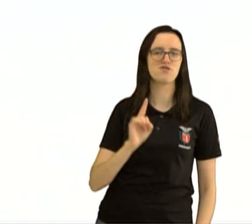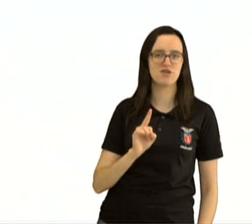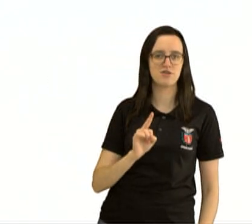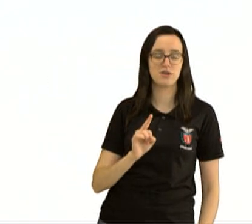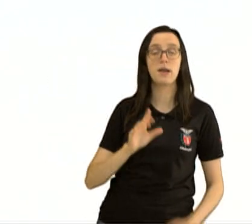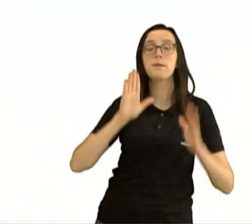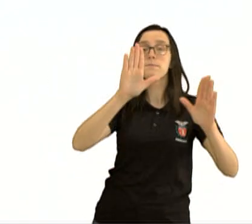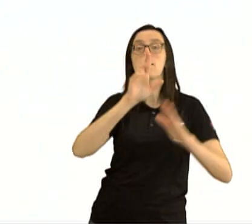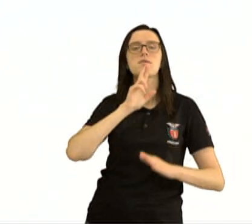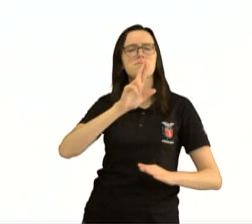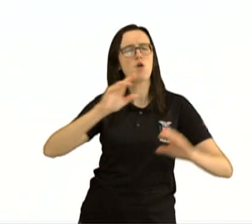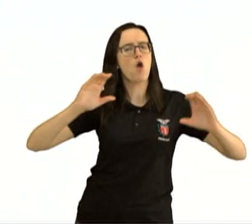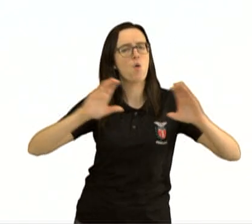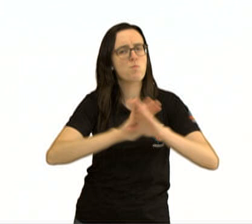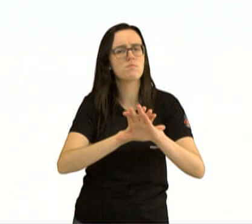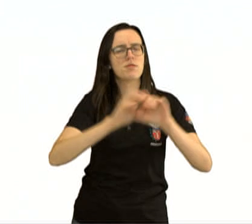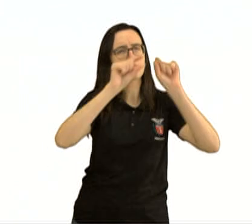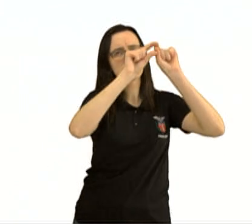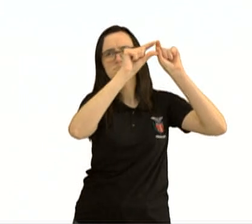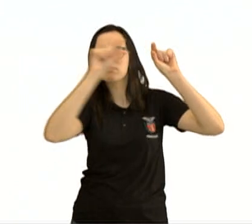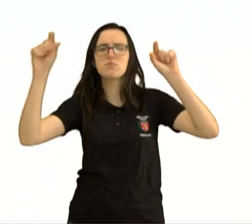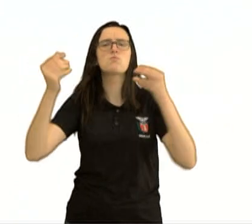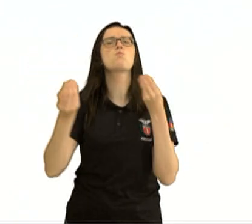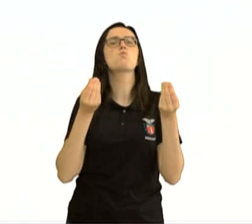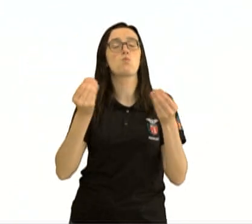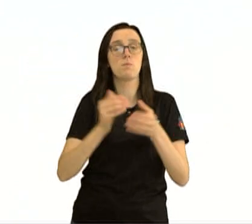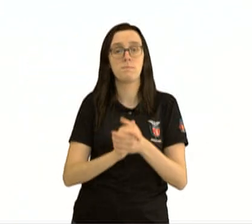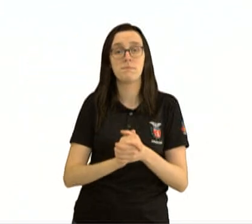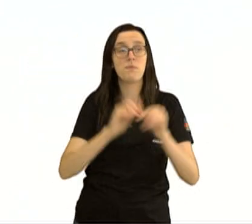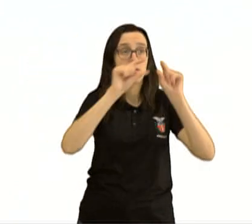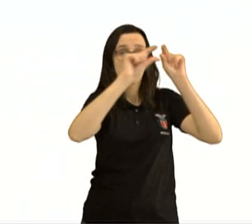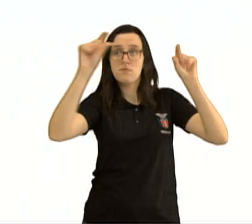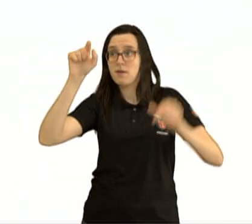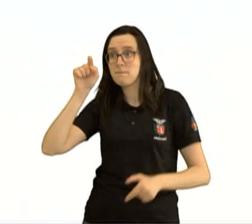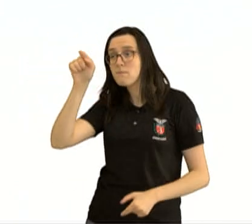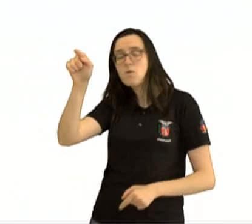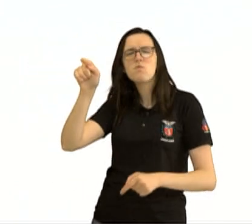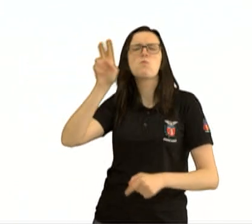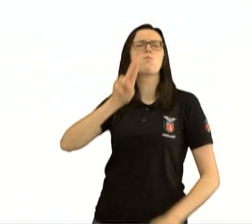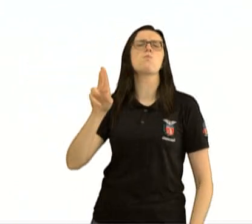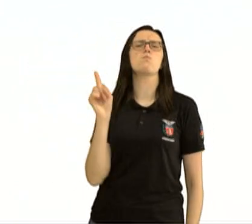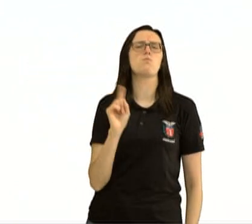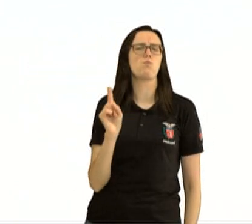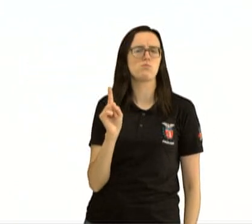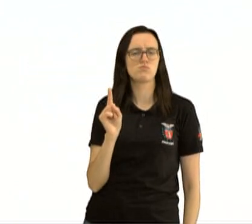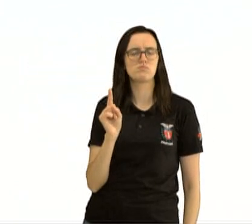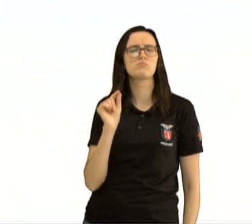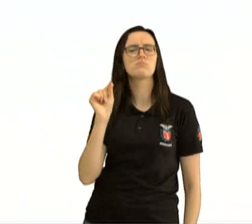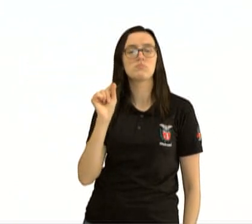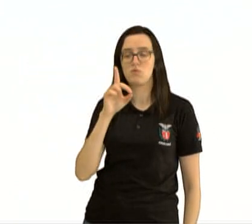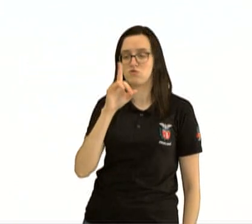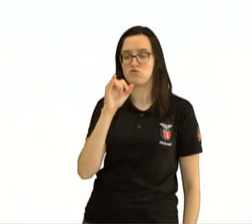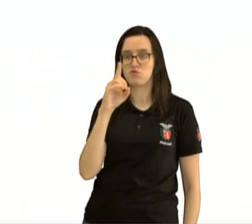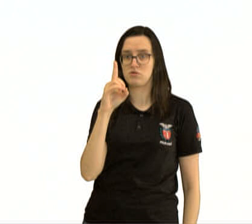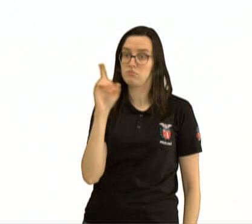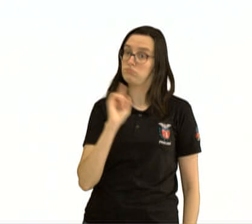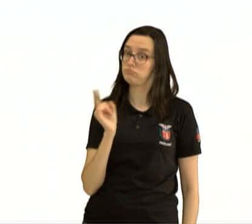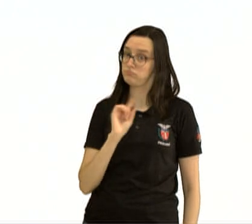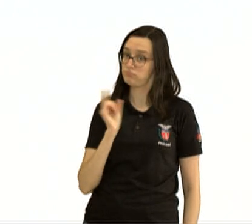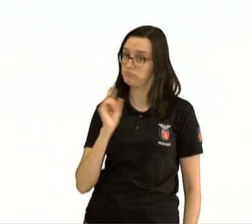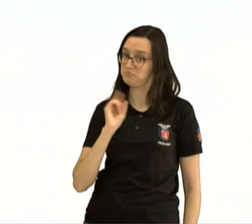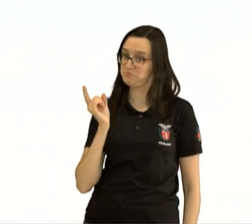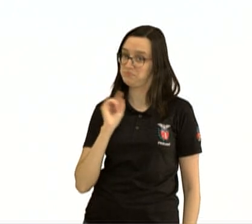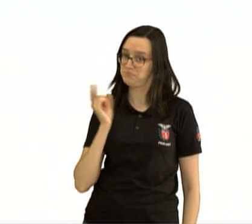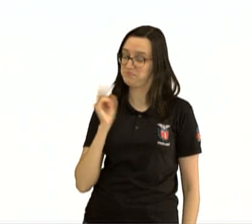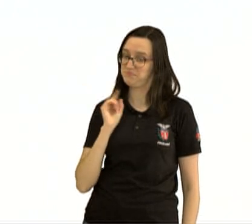Agora, para uma resposta completa, você, na afirmativa, não usa o did, tá?